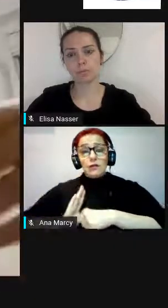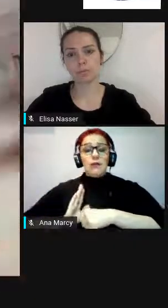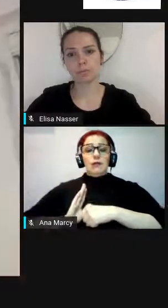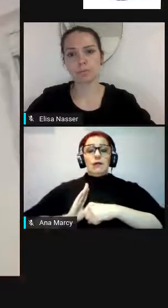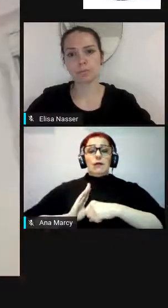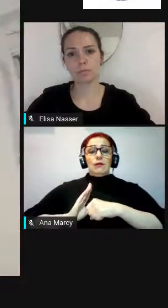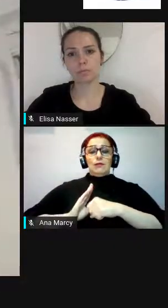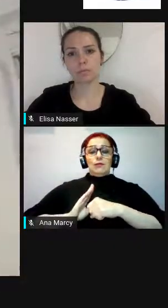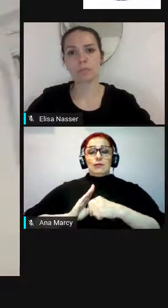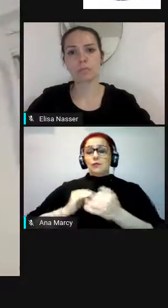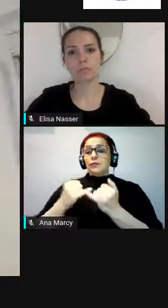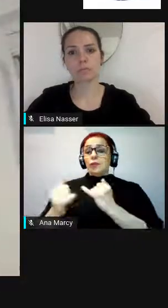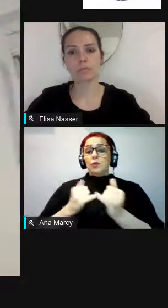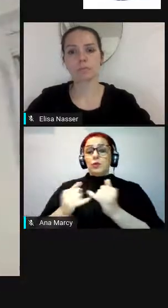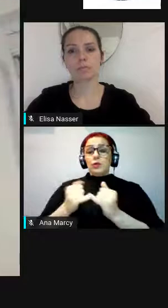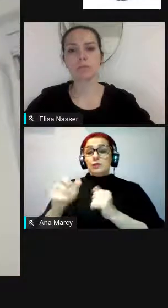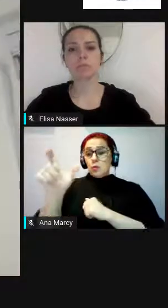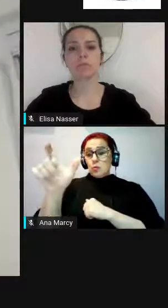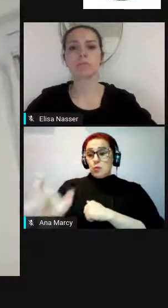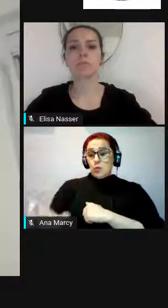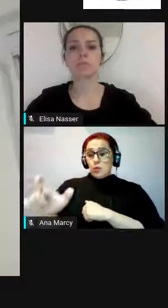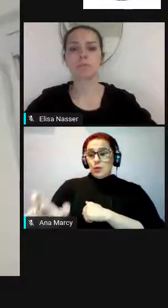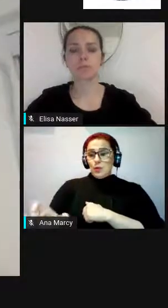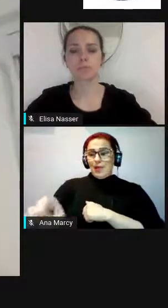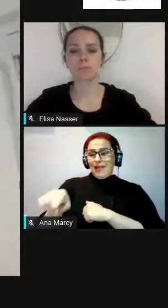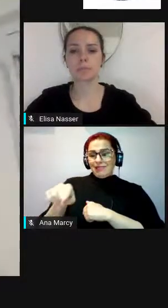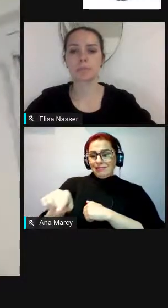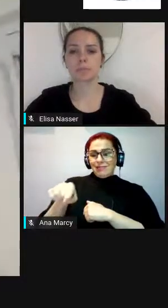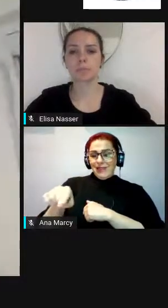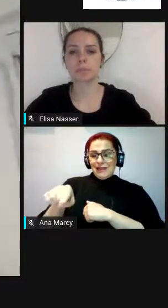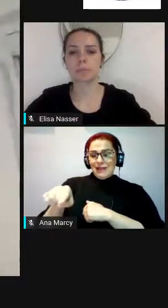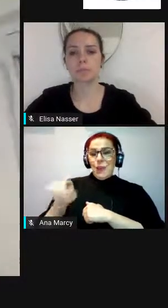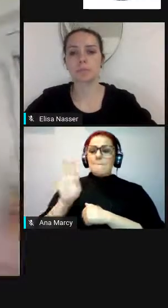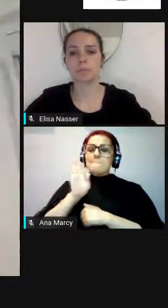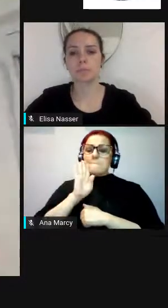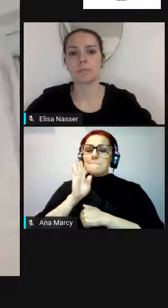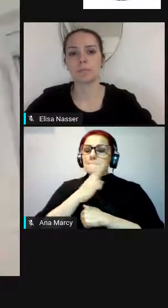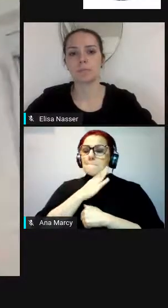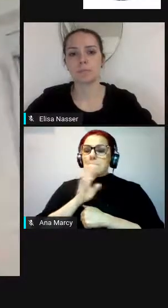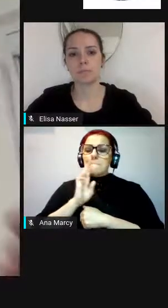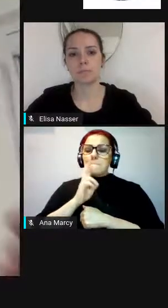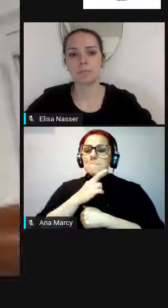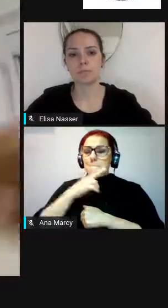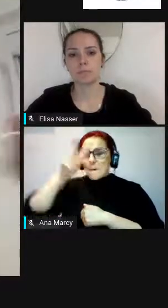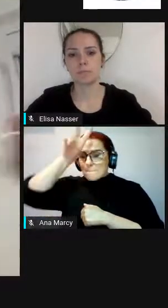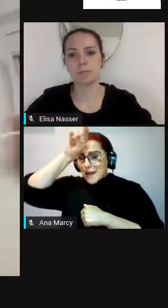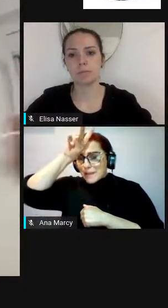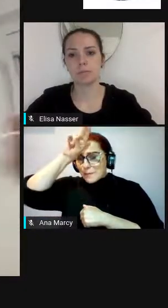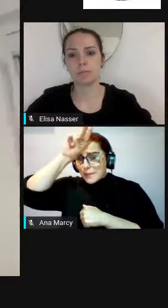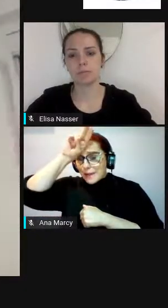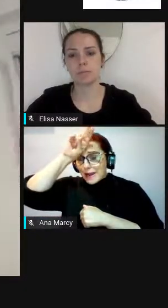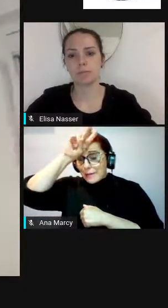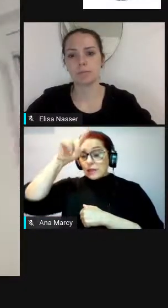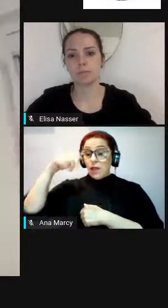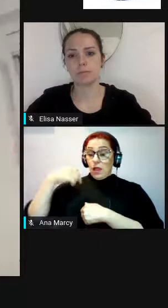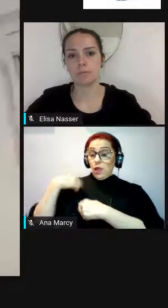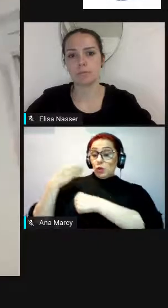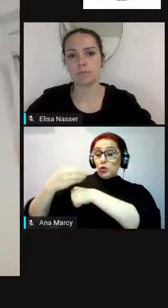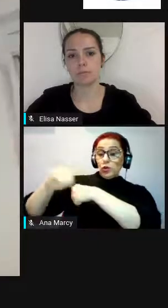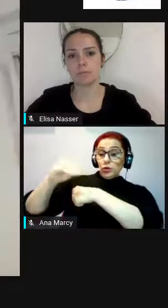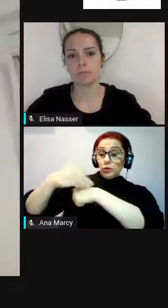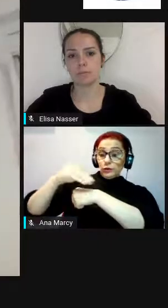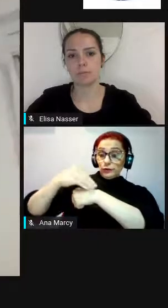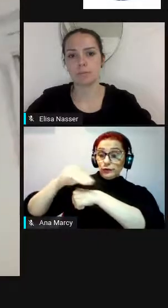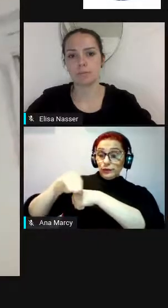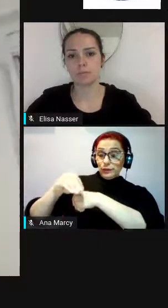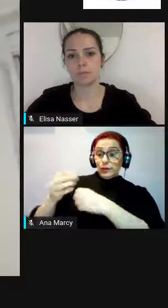por exemplo cliente que tem um problema com um baratas lá no restaurante dele Fabiano vai lá e dá uma dica ó tu não quer dizer lá tomar